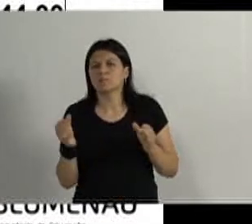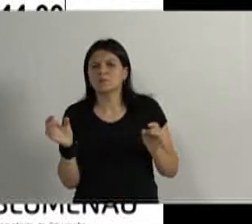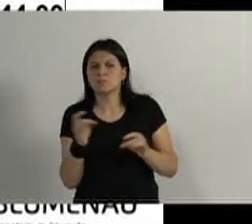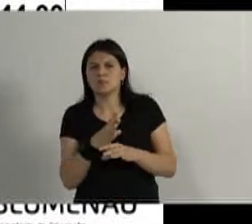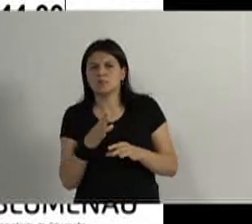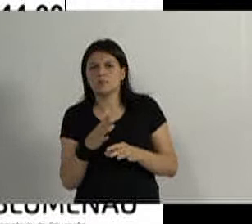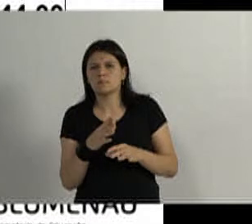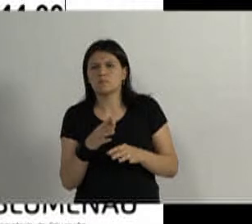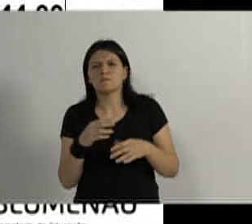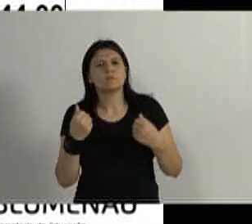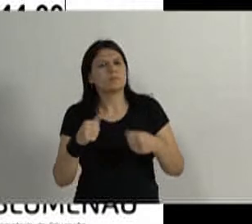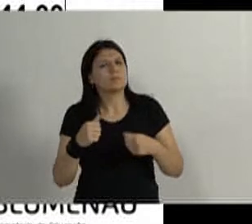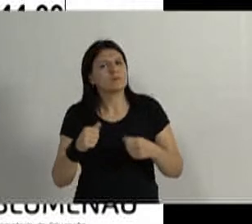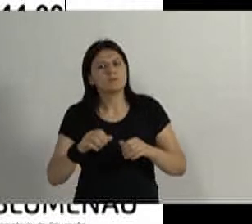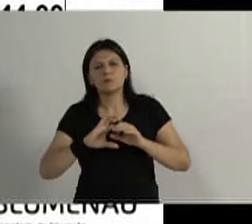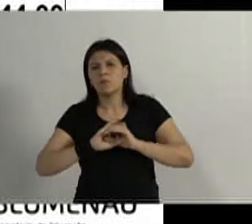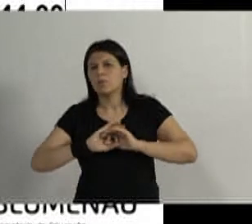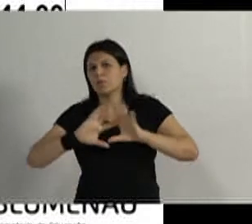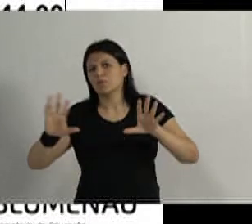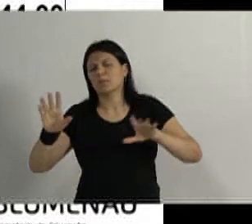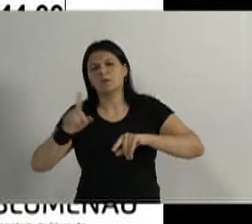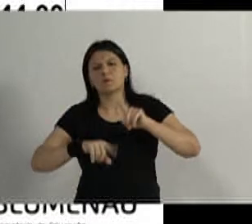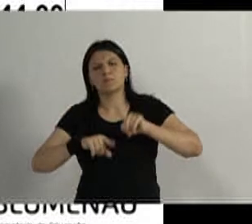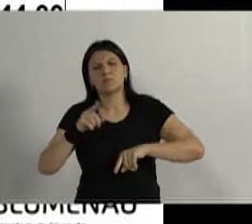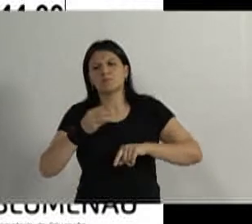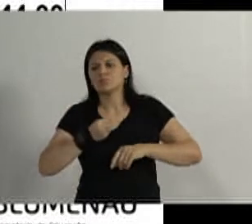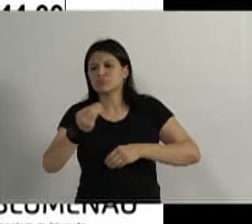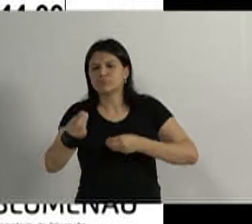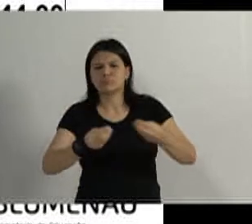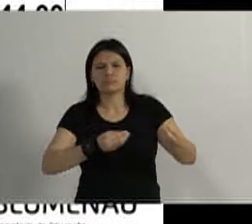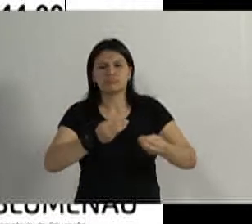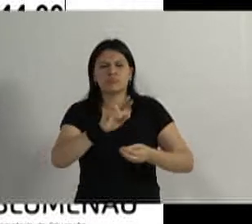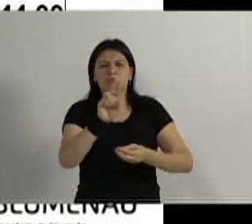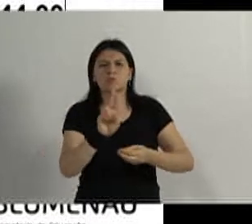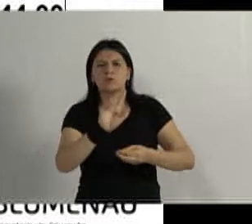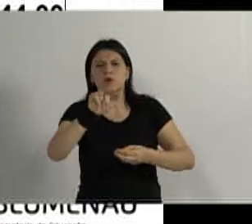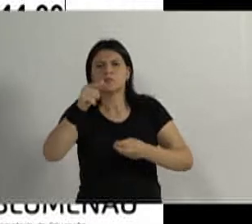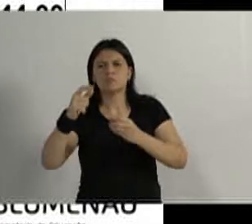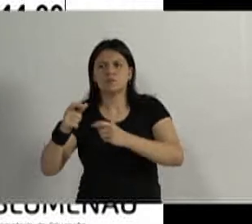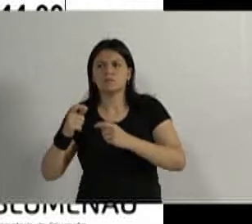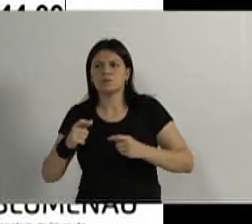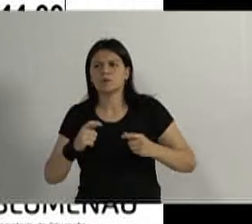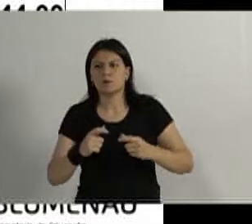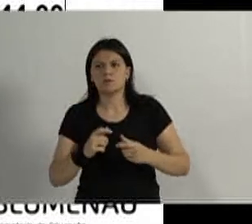Nós também vamos começar a liberar esses equipamentos para ser usado nas demais unidades